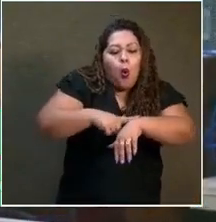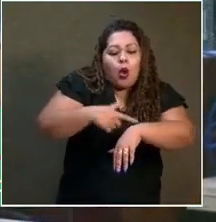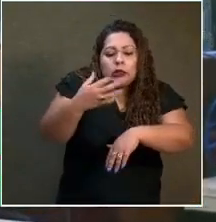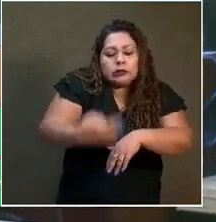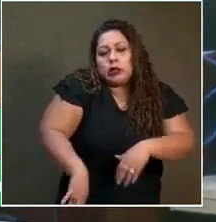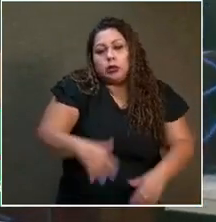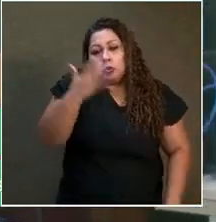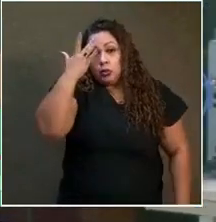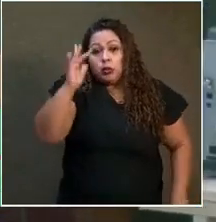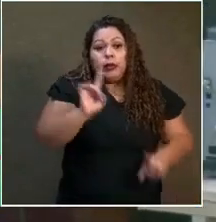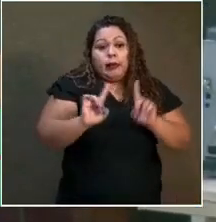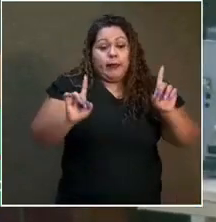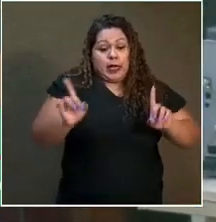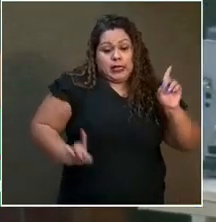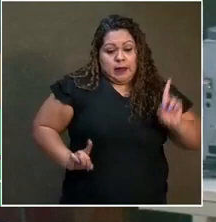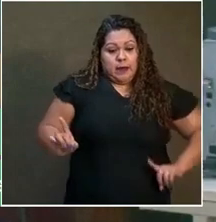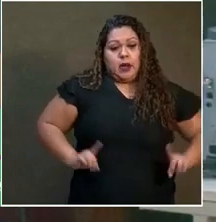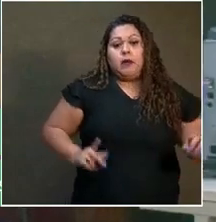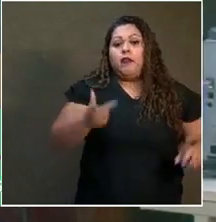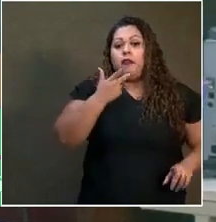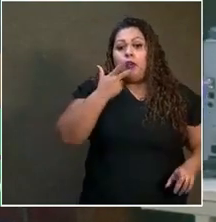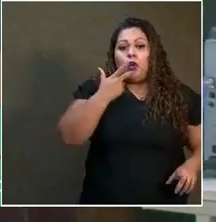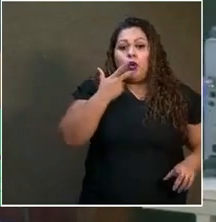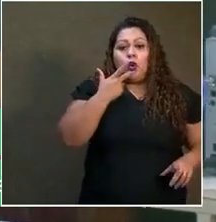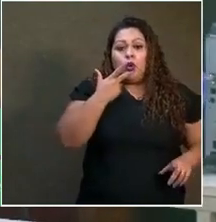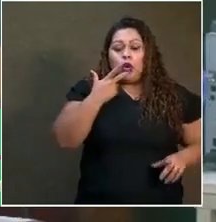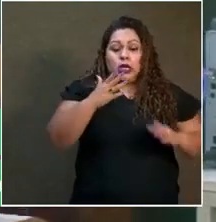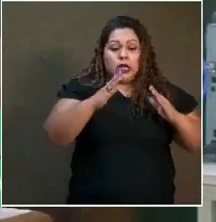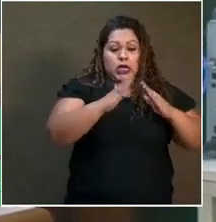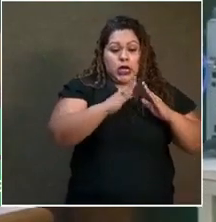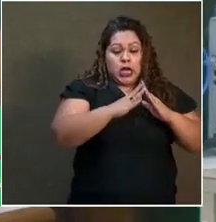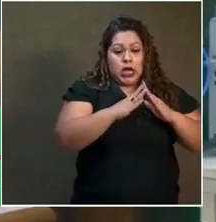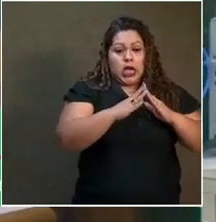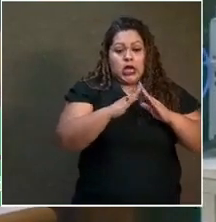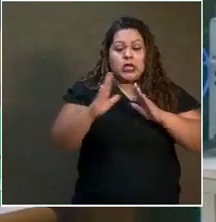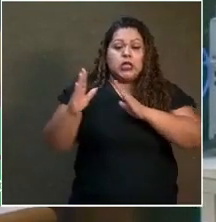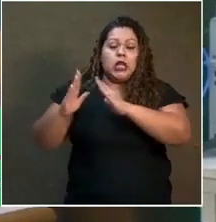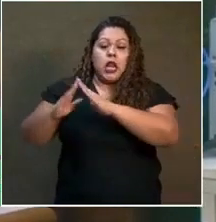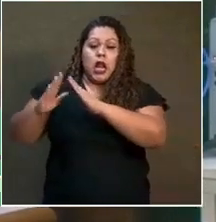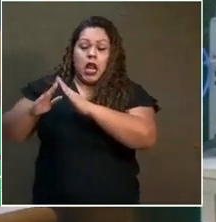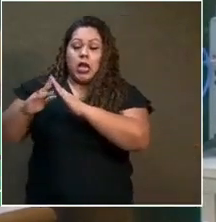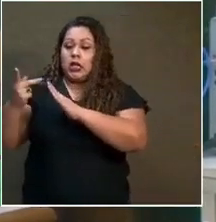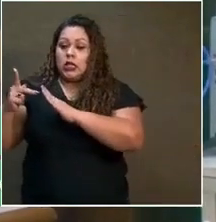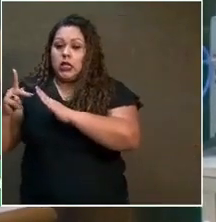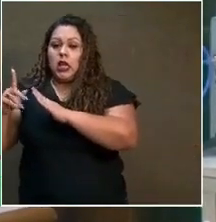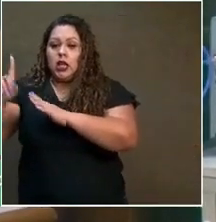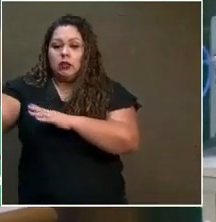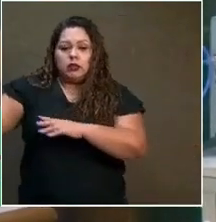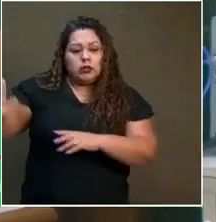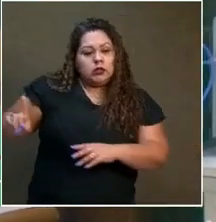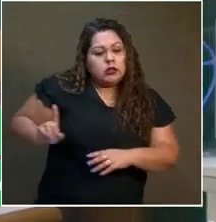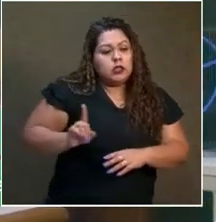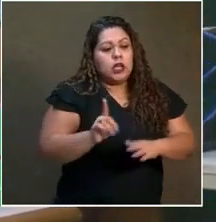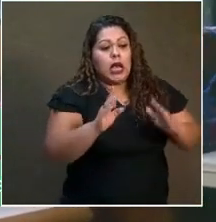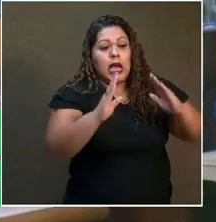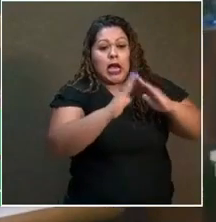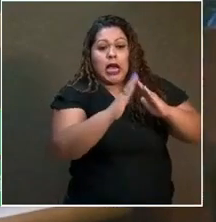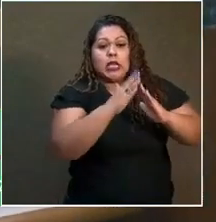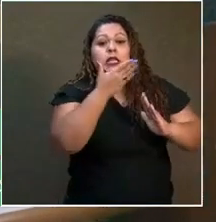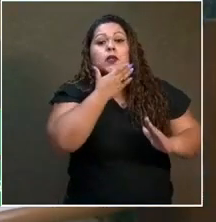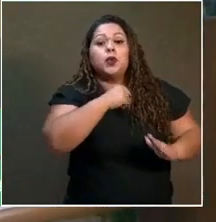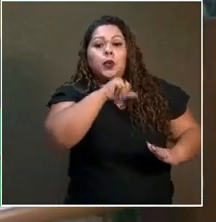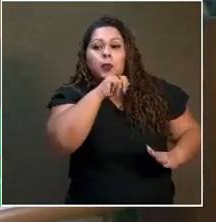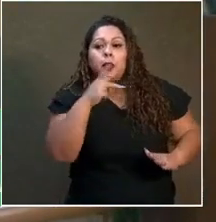mas a Graziele diz que 12h30 e 2 saíram da casa para ir para a casa do pai. O pai diz que chegou mais ou menos 12h30,